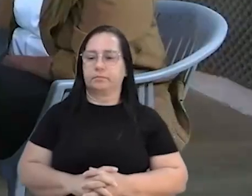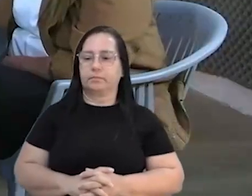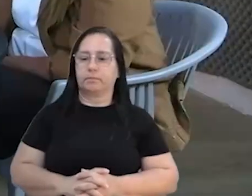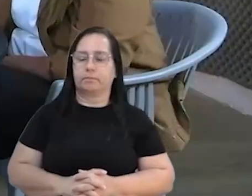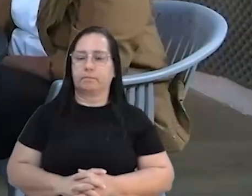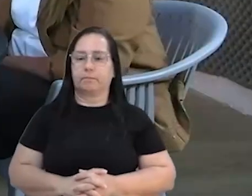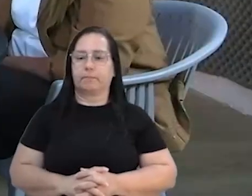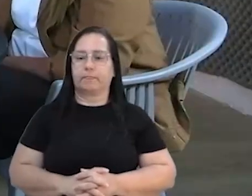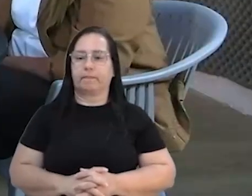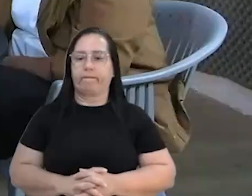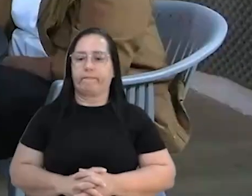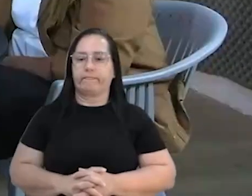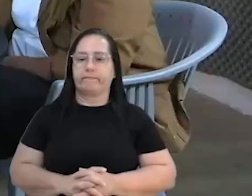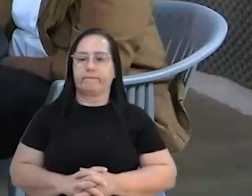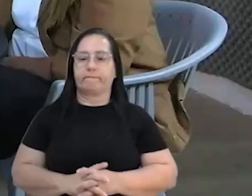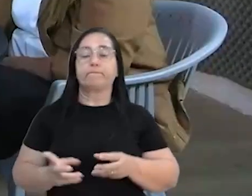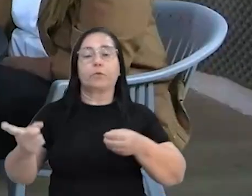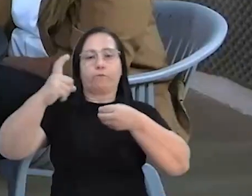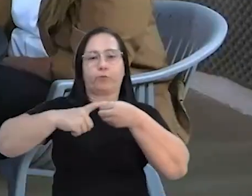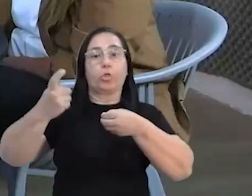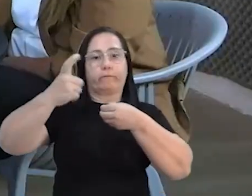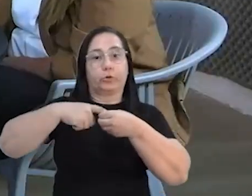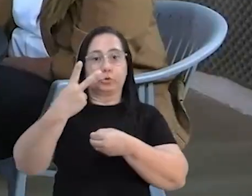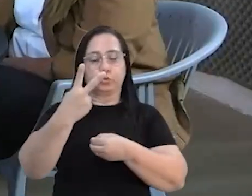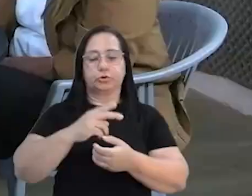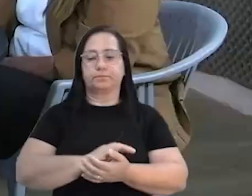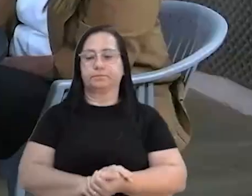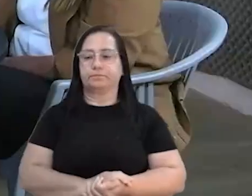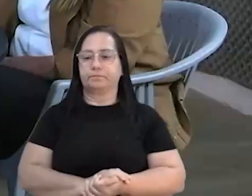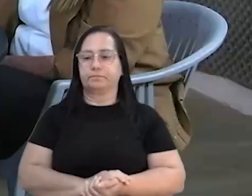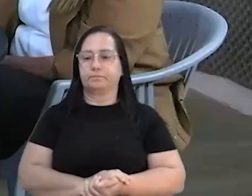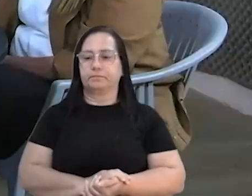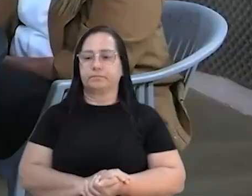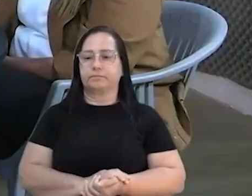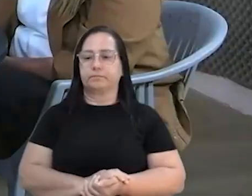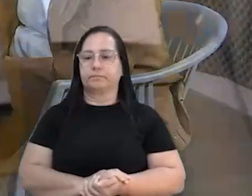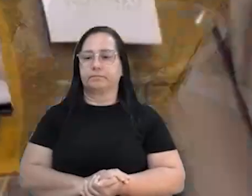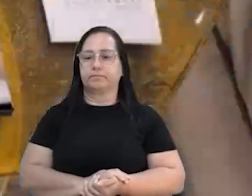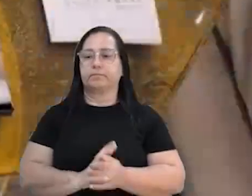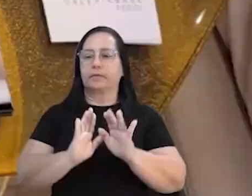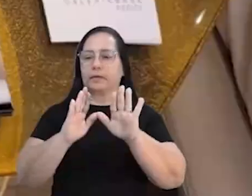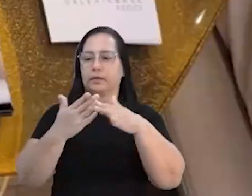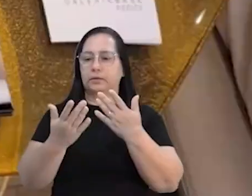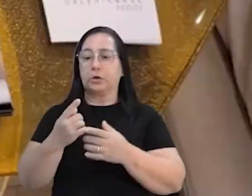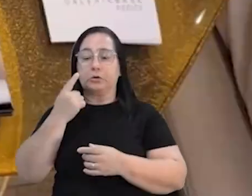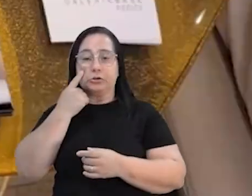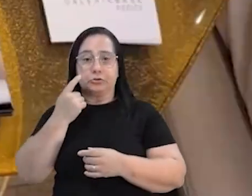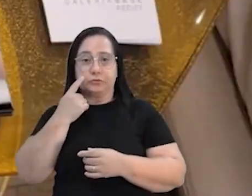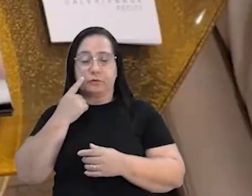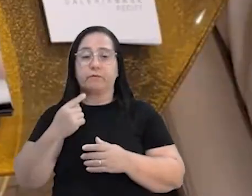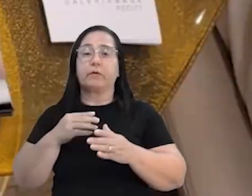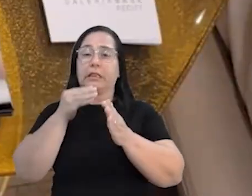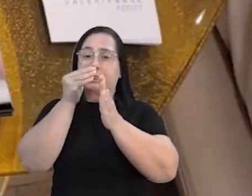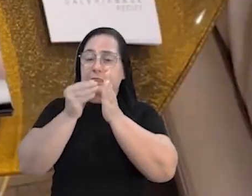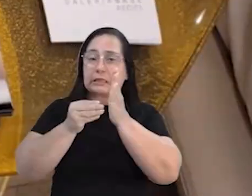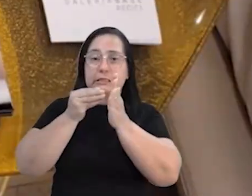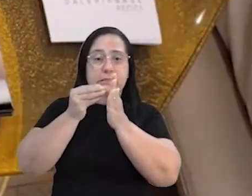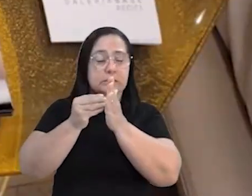não... Duas. Volta duas. Aí. Isso. Exatamente. A gente vai acabar vendo o design gráfico